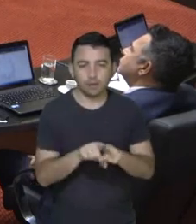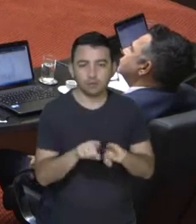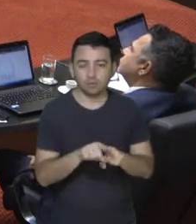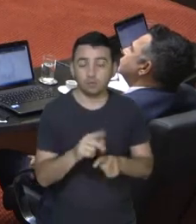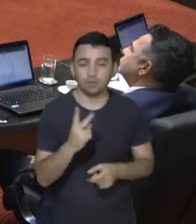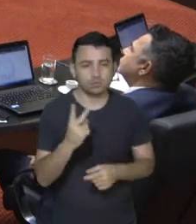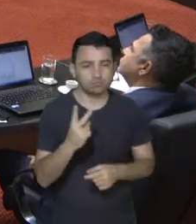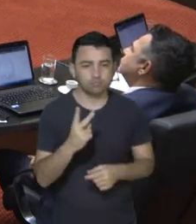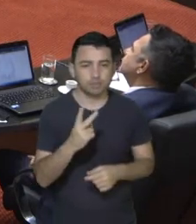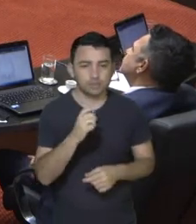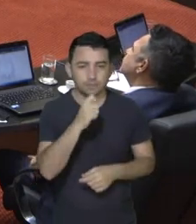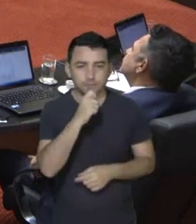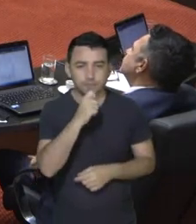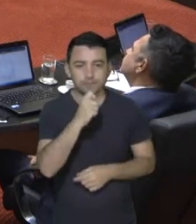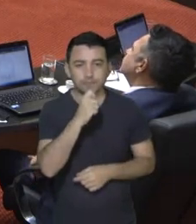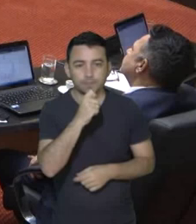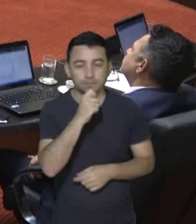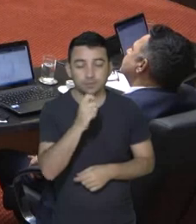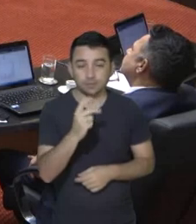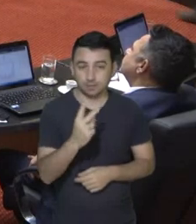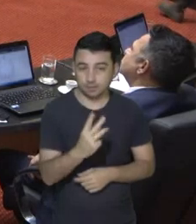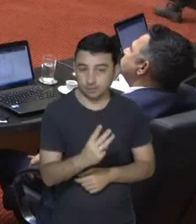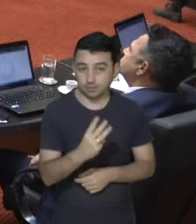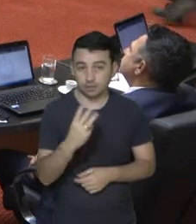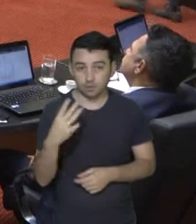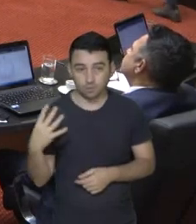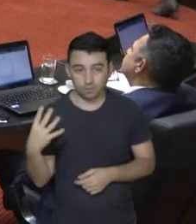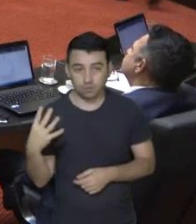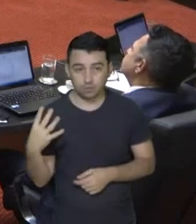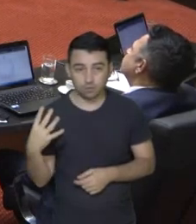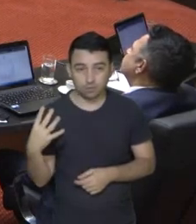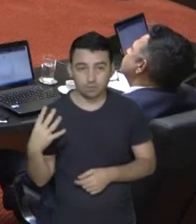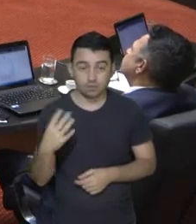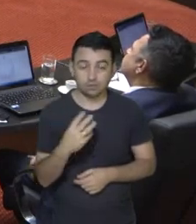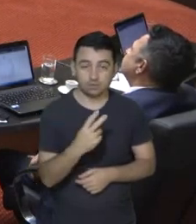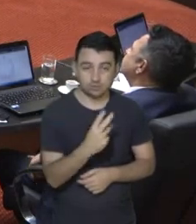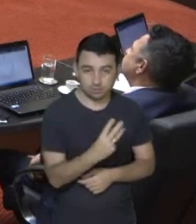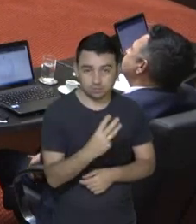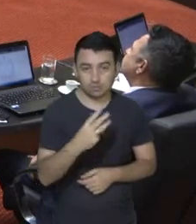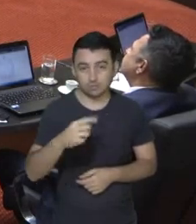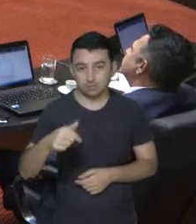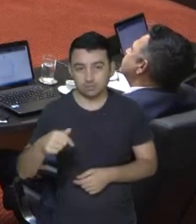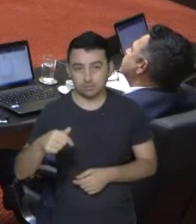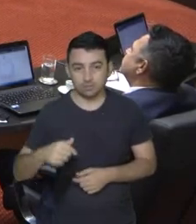registrado. Ser 34 deputados. 37 deputados.